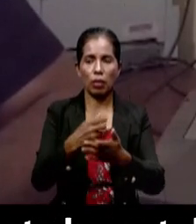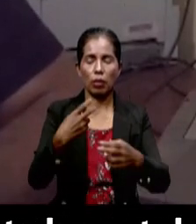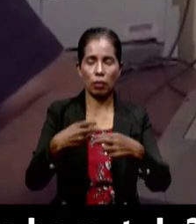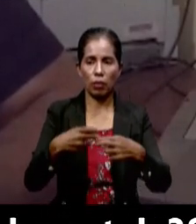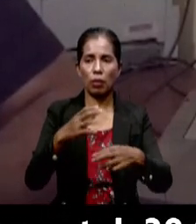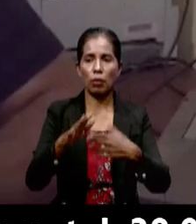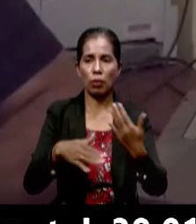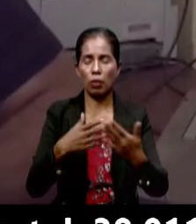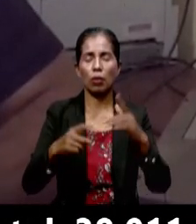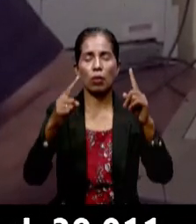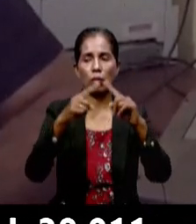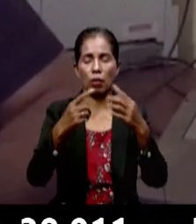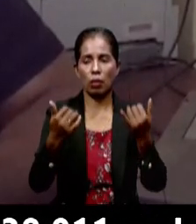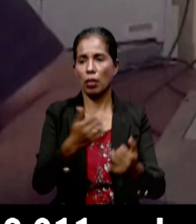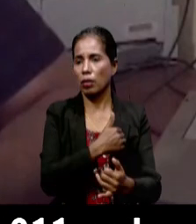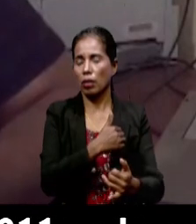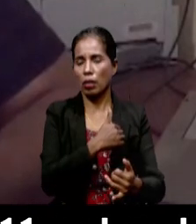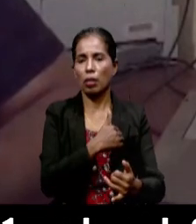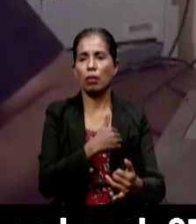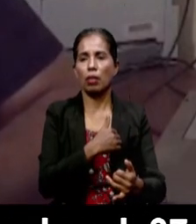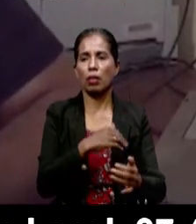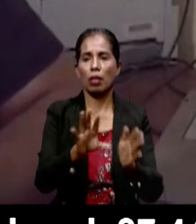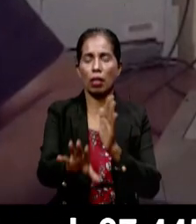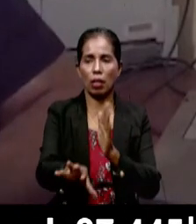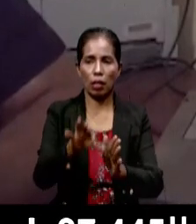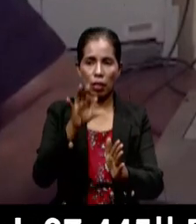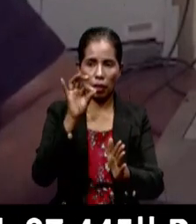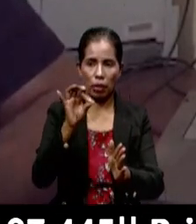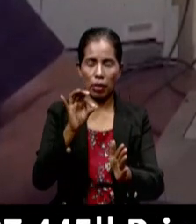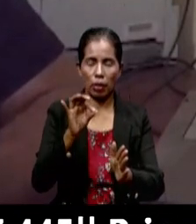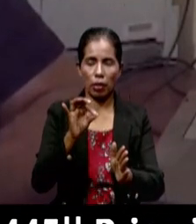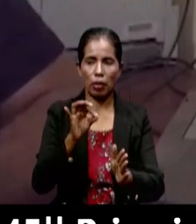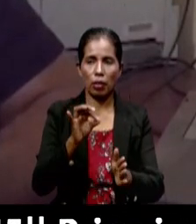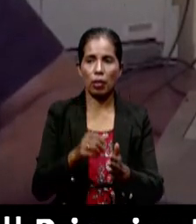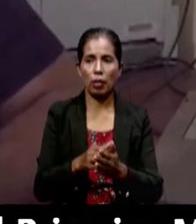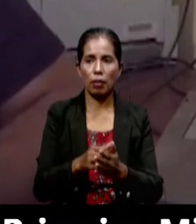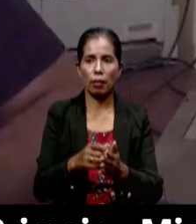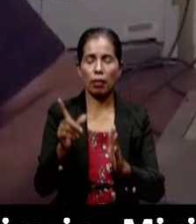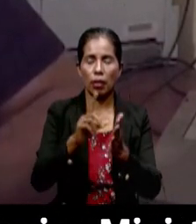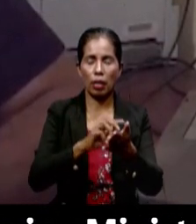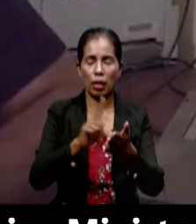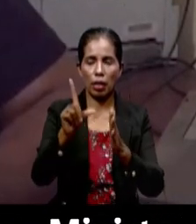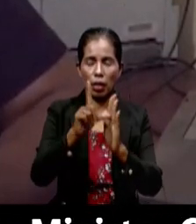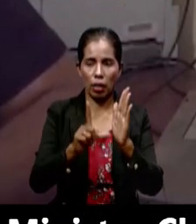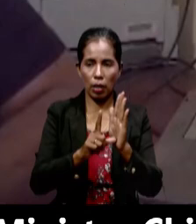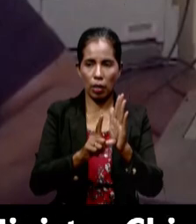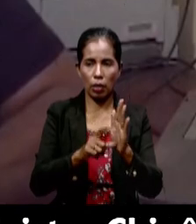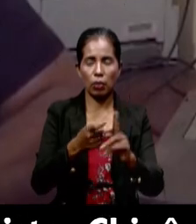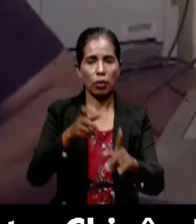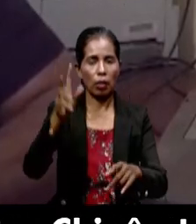hotu to inlorong será o ka etang nebe legaliza maiosi